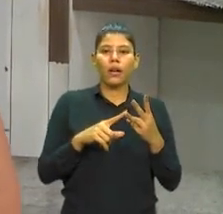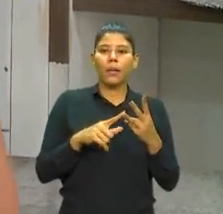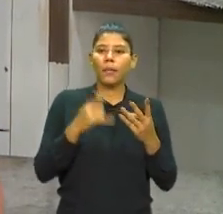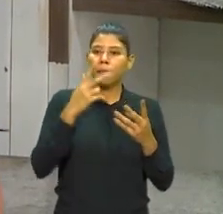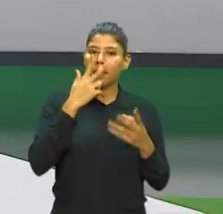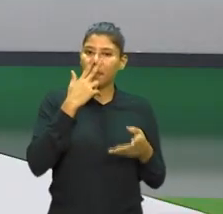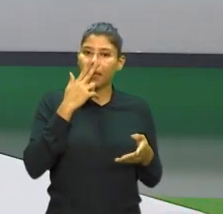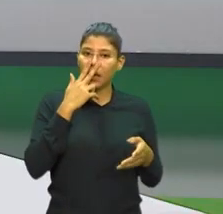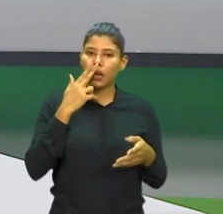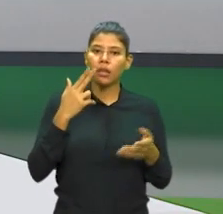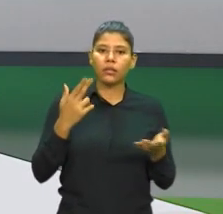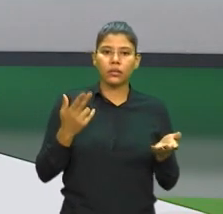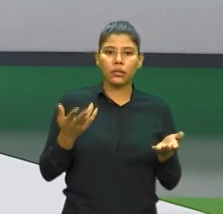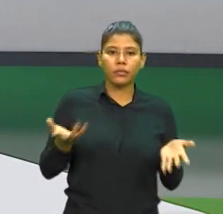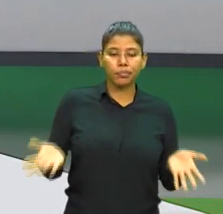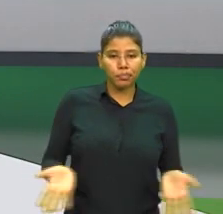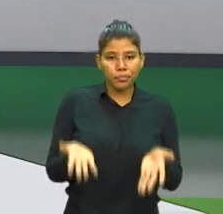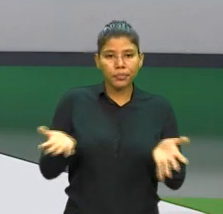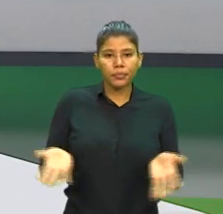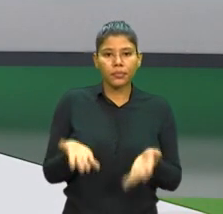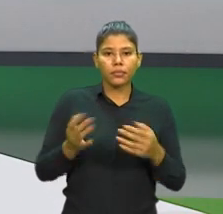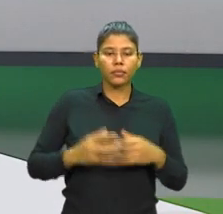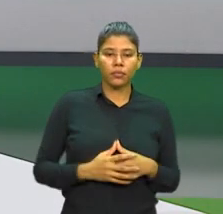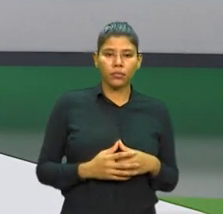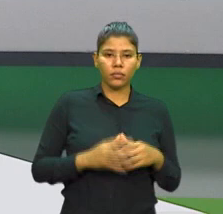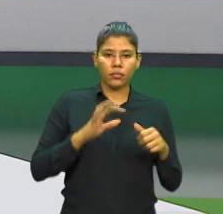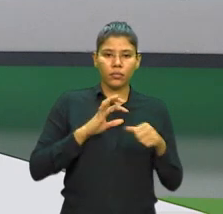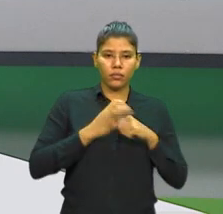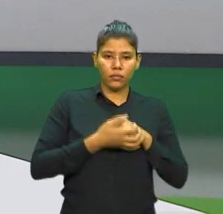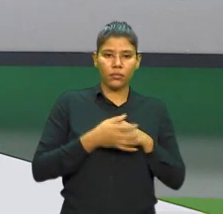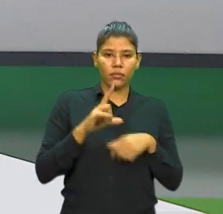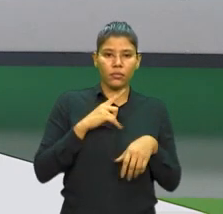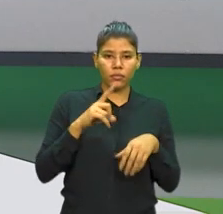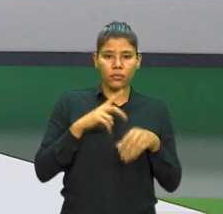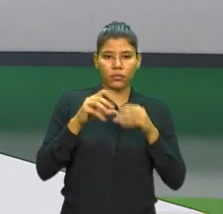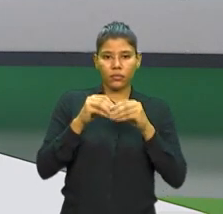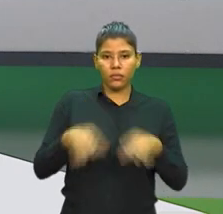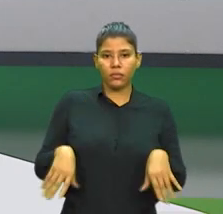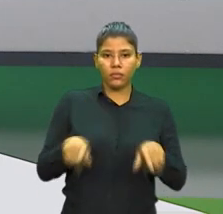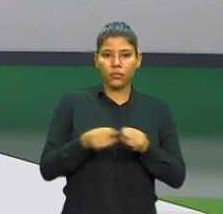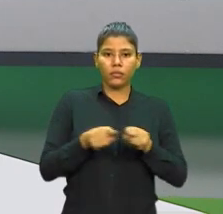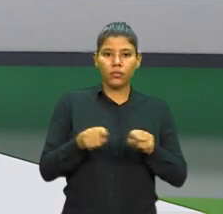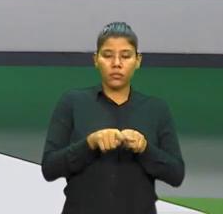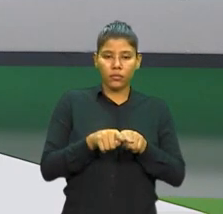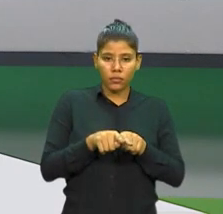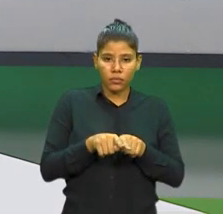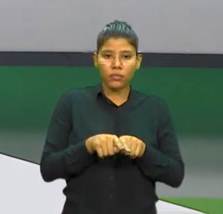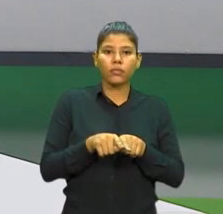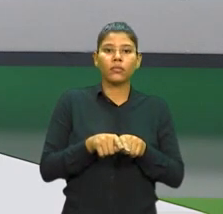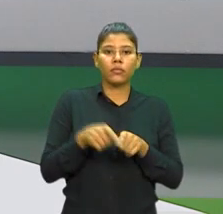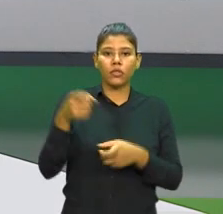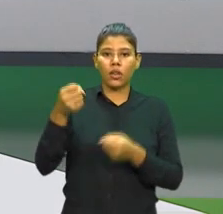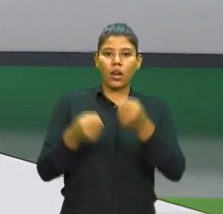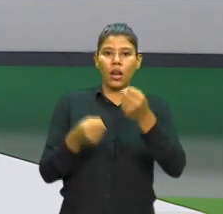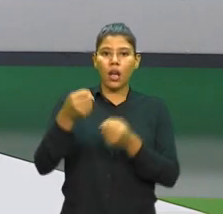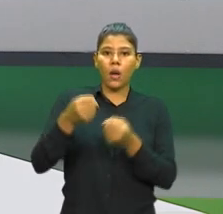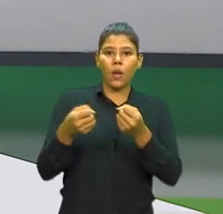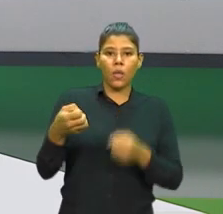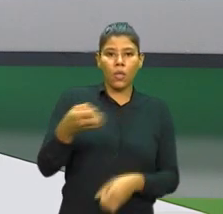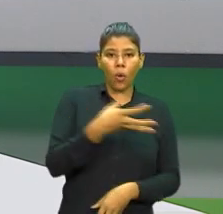a loja e a pandemia também tem afetado o setor de peças tanto de carros novos como de